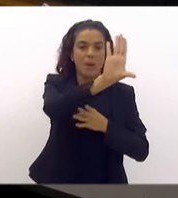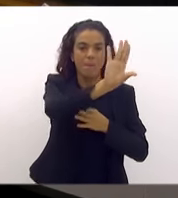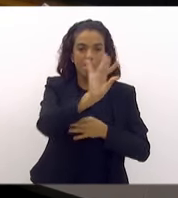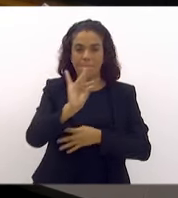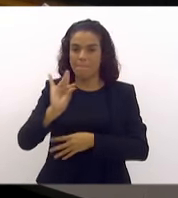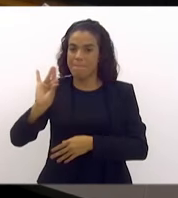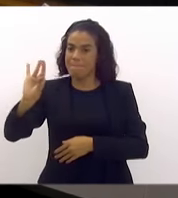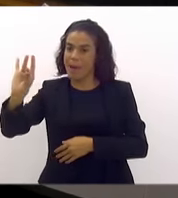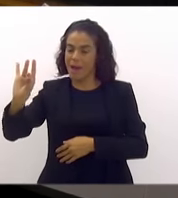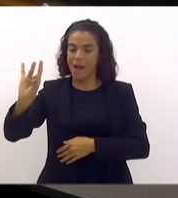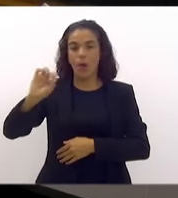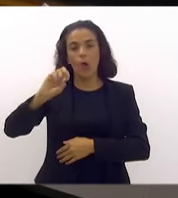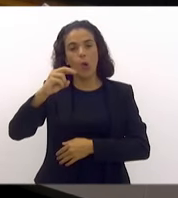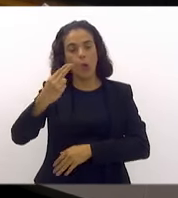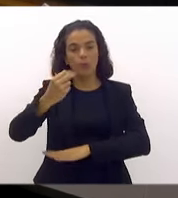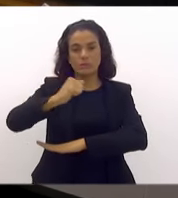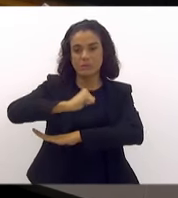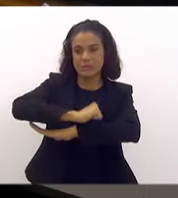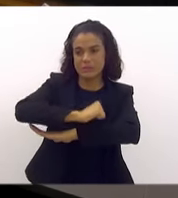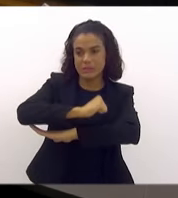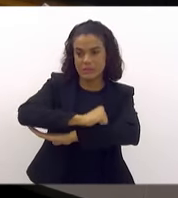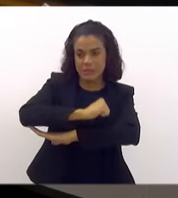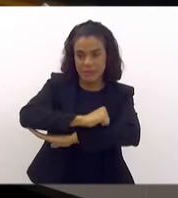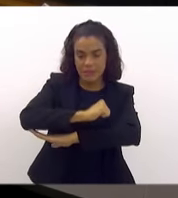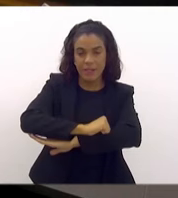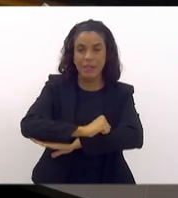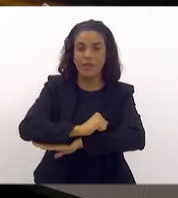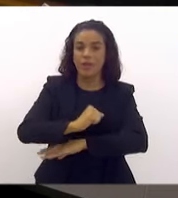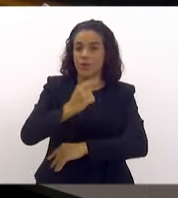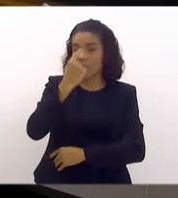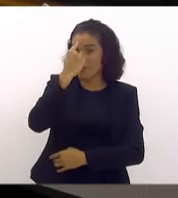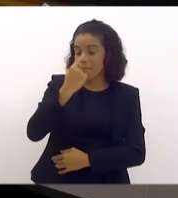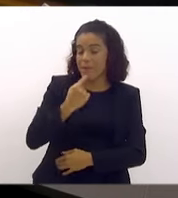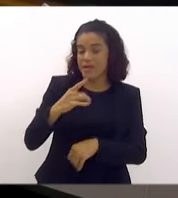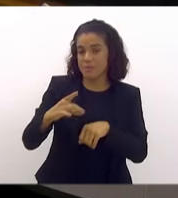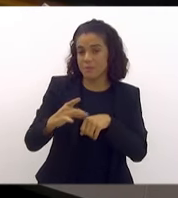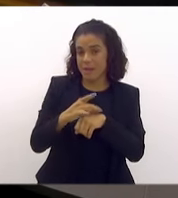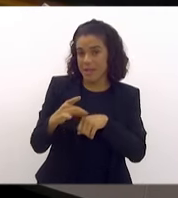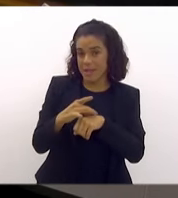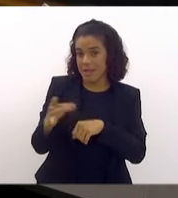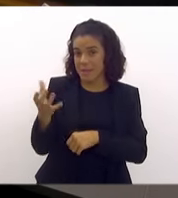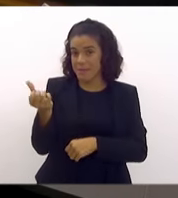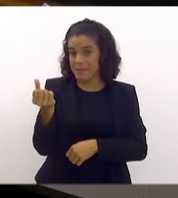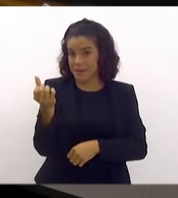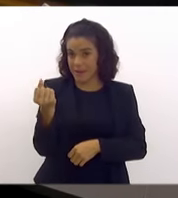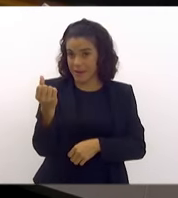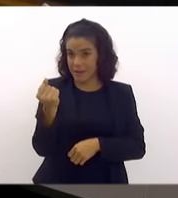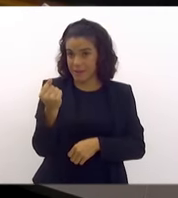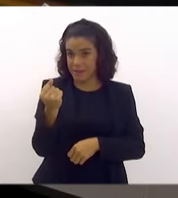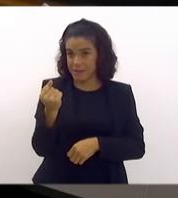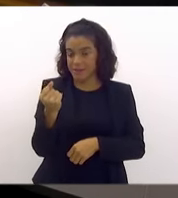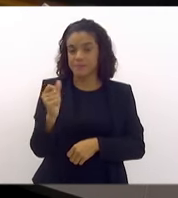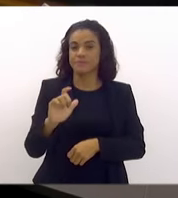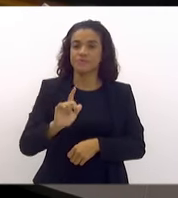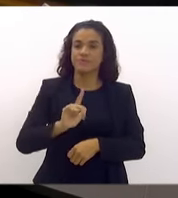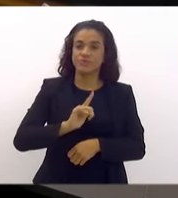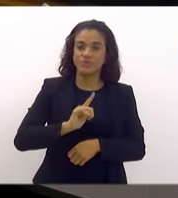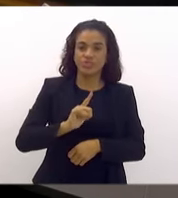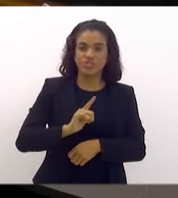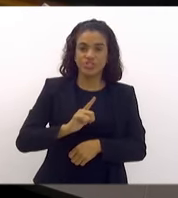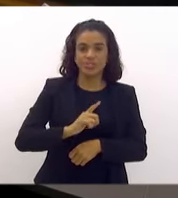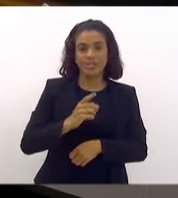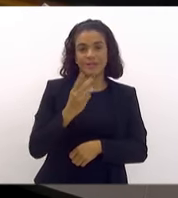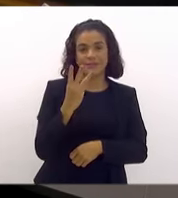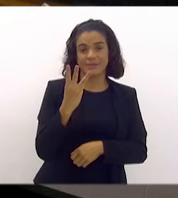escaneada com a imagem preto e branco e é a era uma imagem que tinha três pessoas